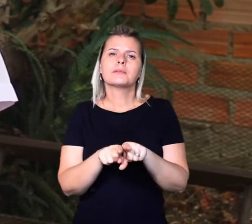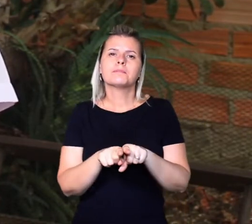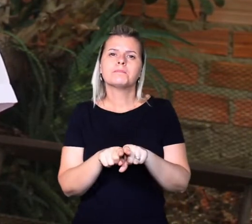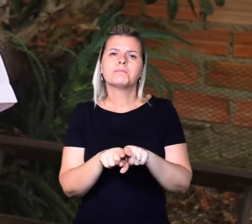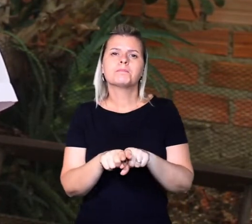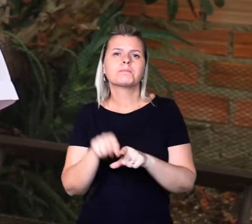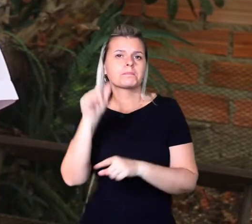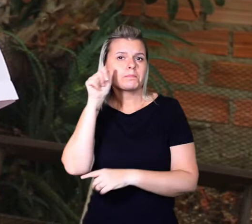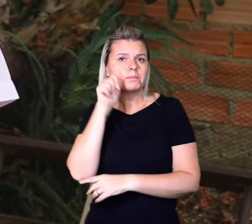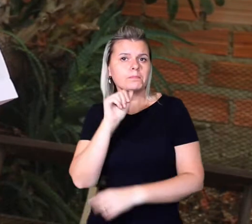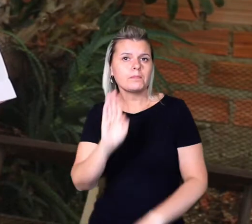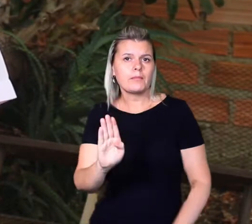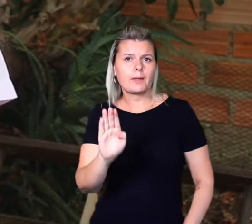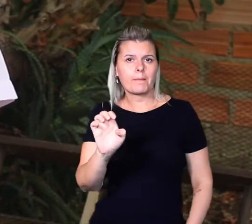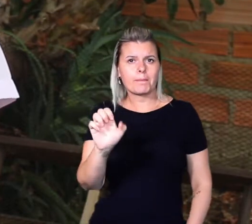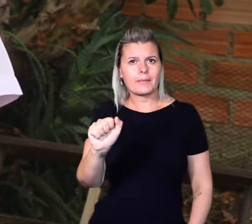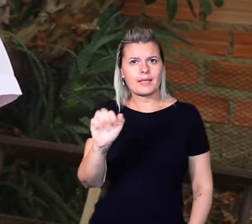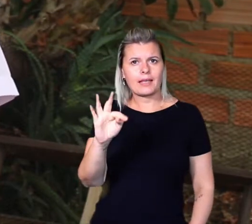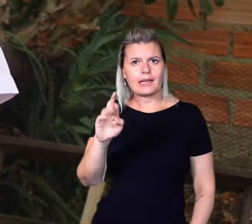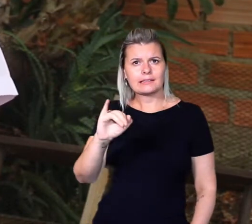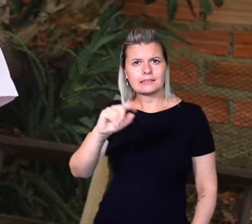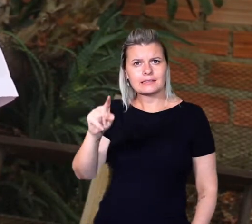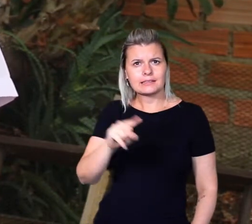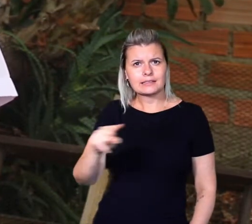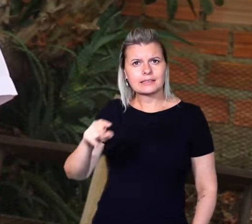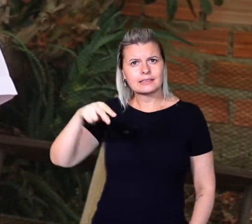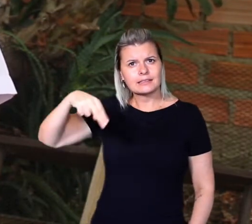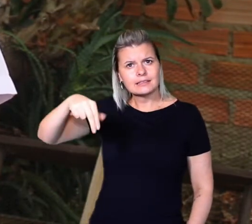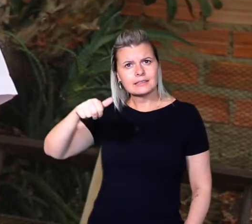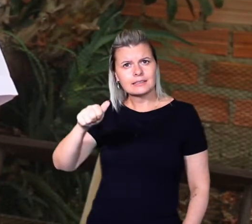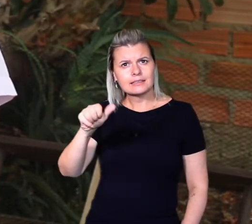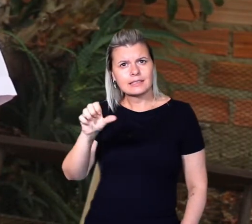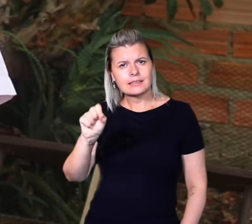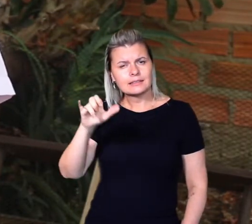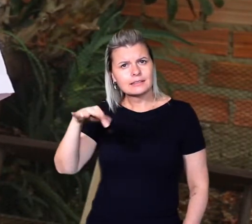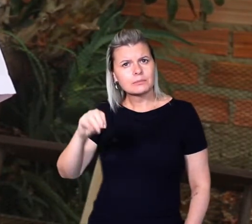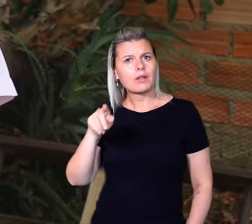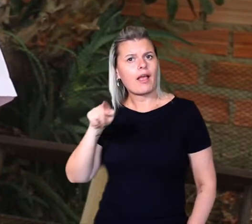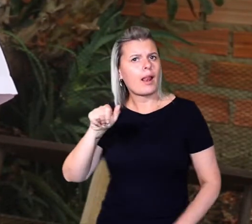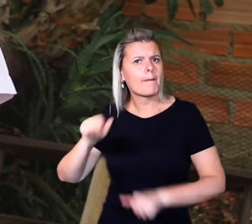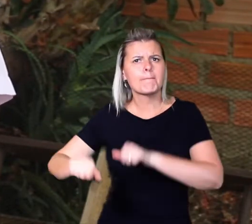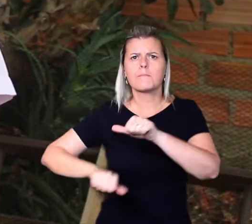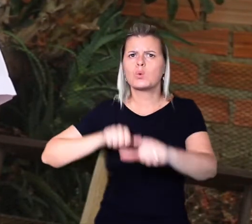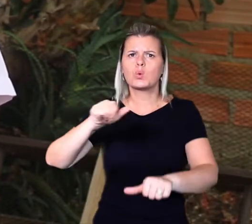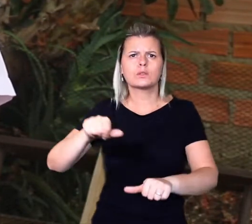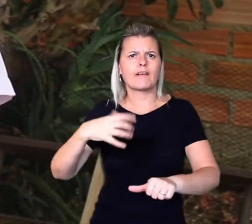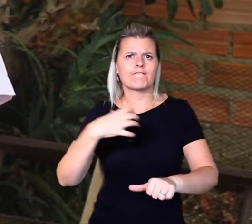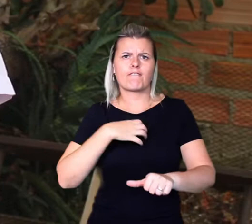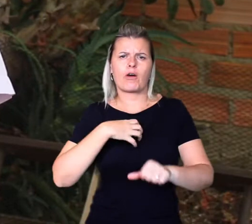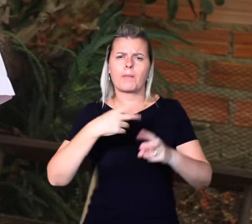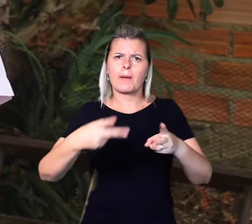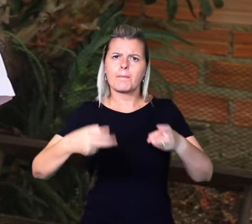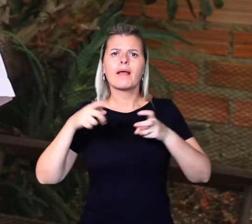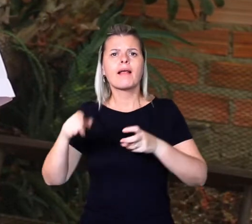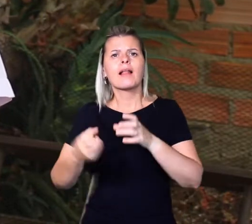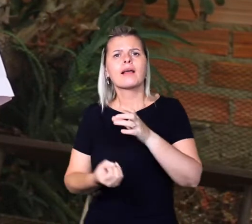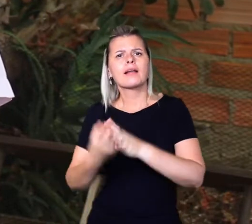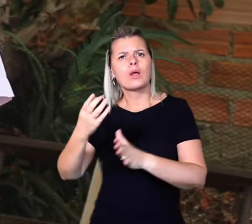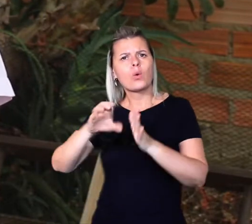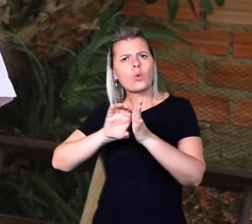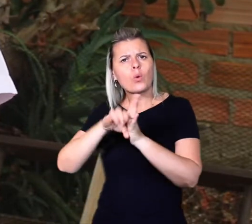Beatriz Nascimento, que é quem vai modificar toda essa percepção quando ela vai criar um conceito associado ao